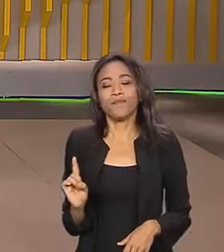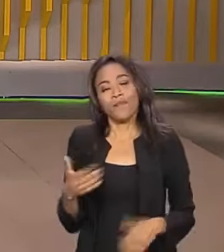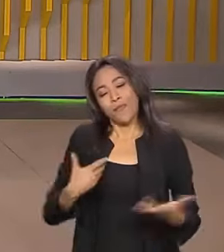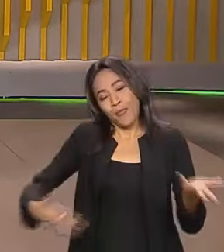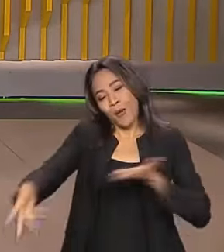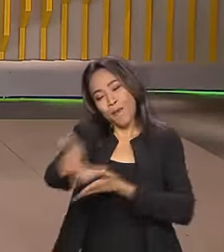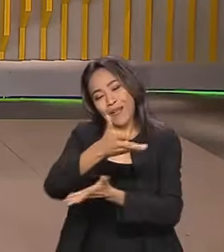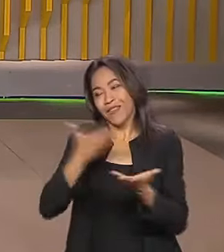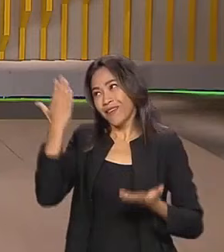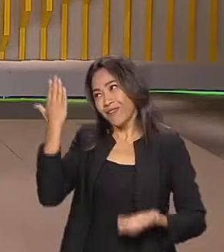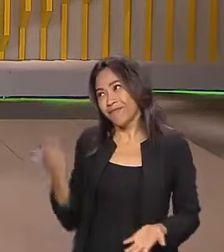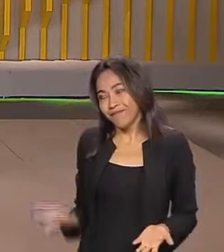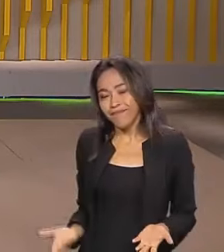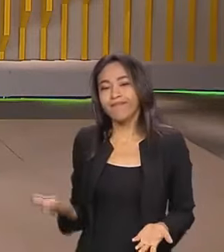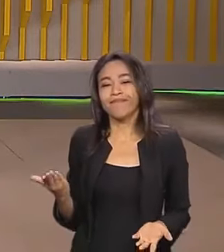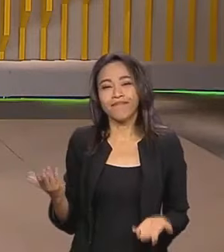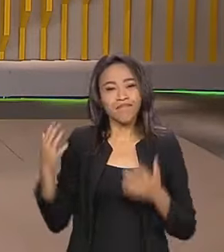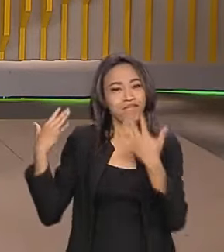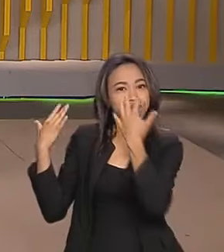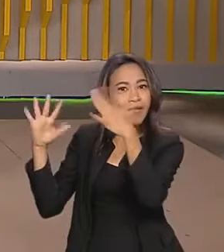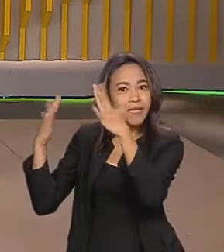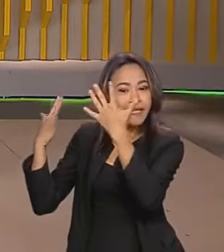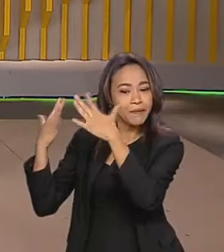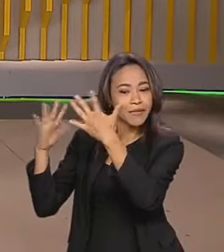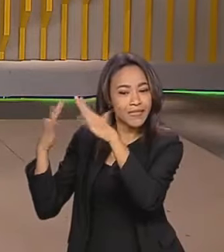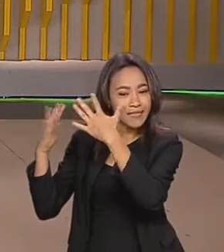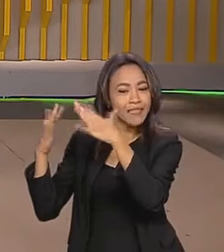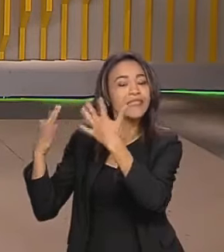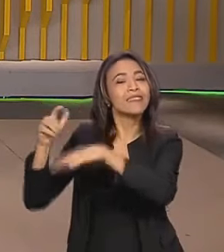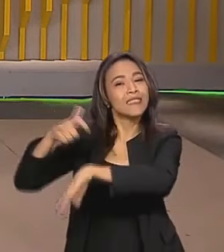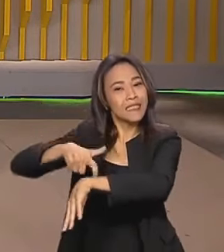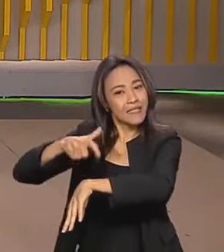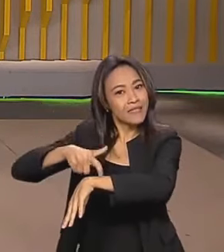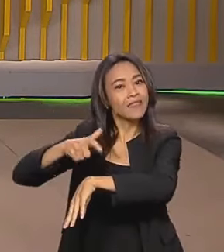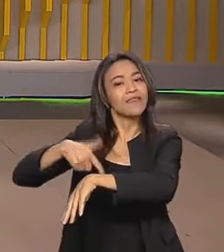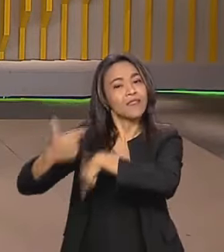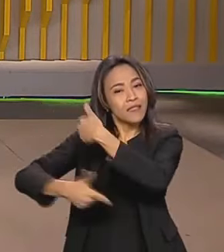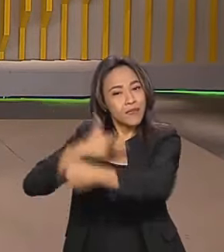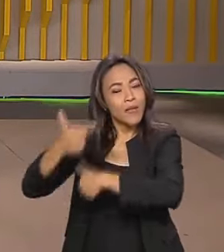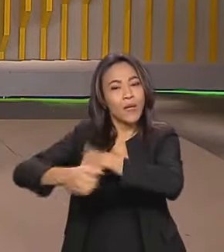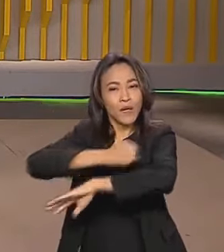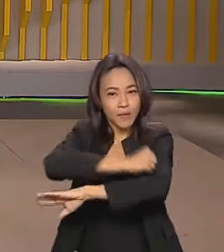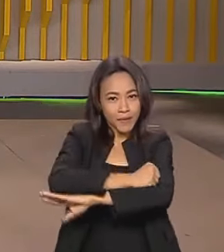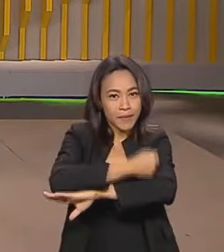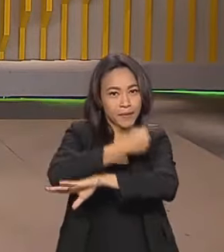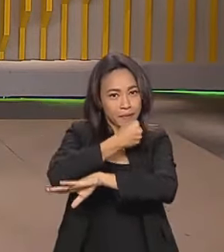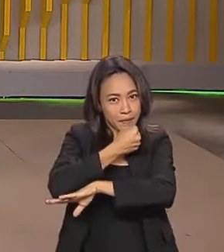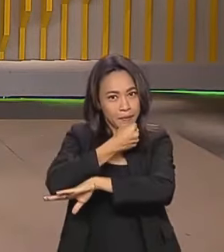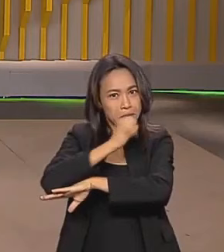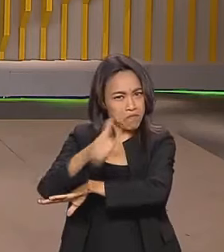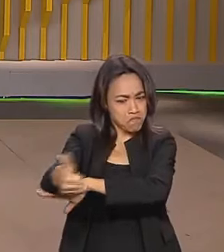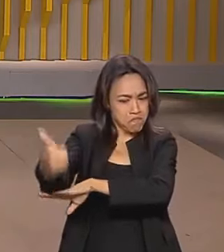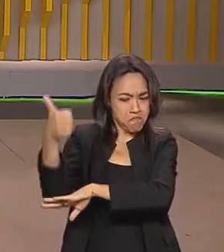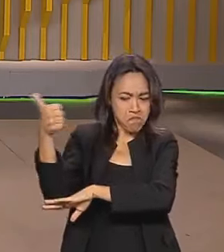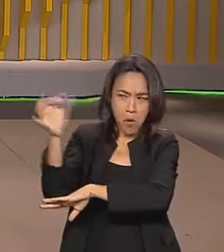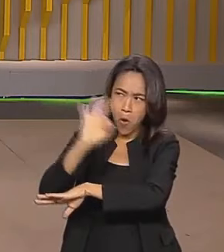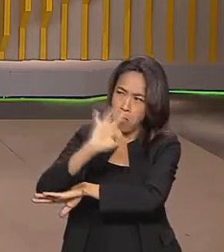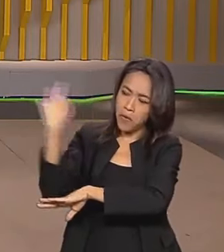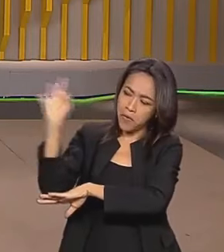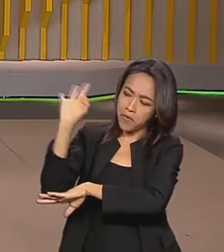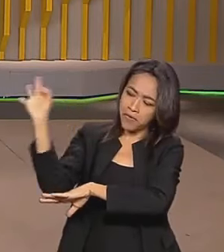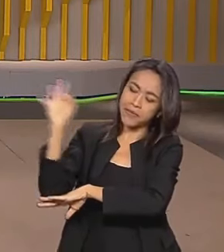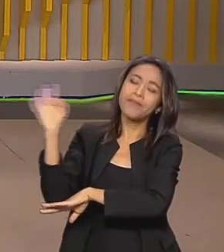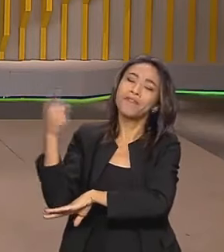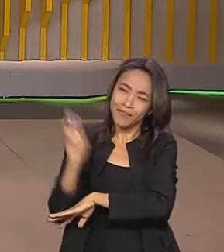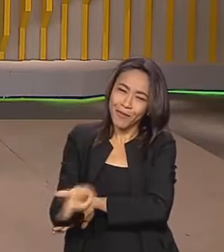R com você né de parabenizar por esse tempo a frente do programa você realmente brilhou e vai continuar brilhando aí nos